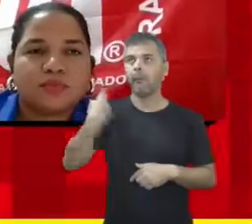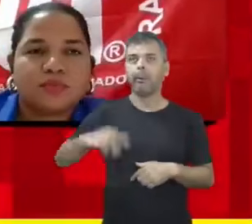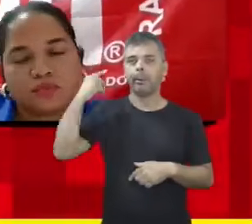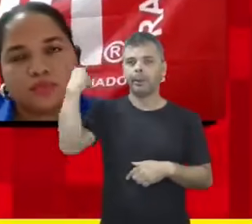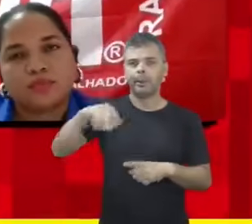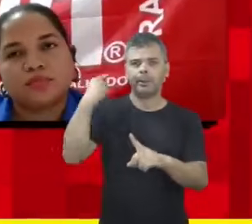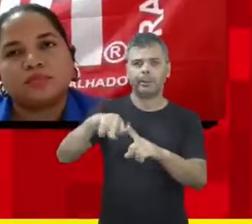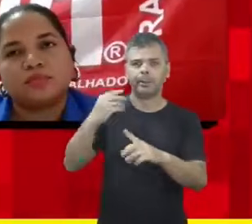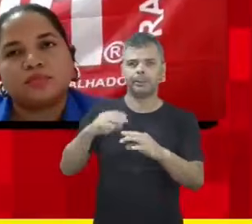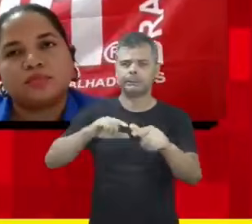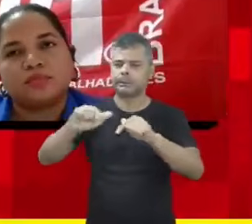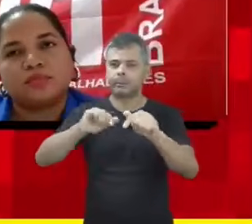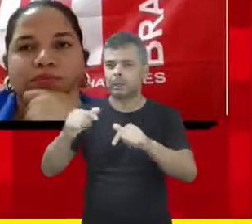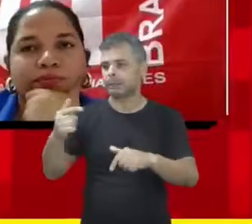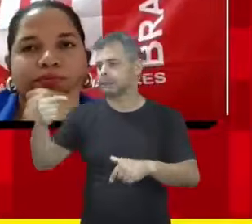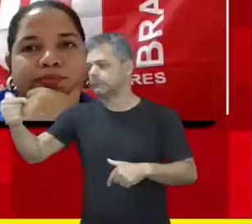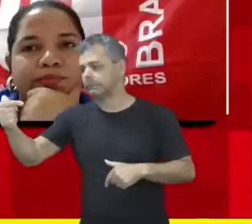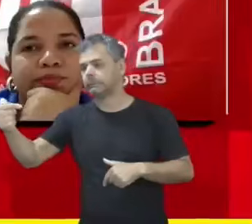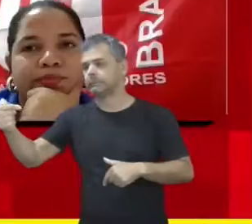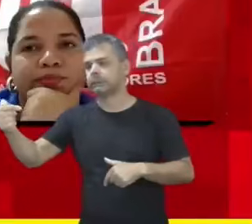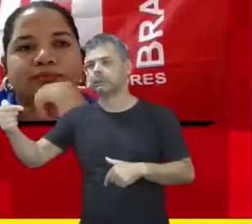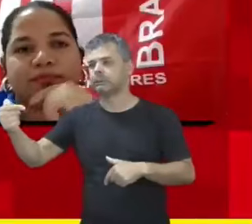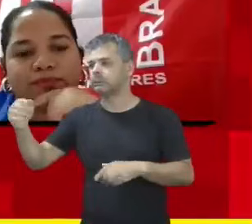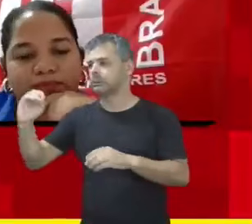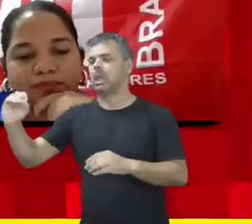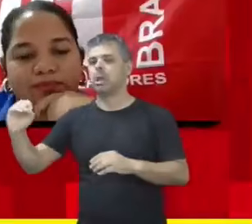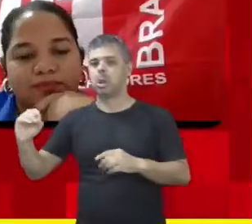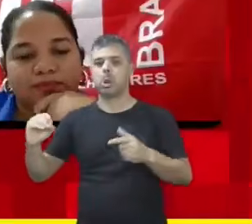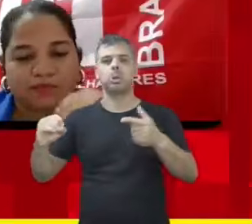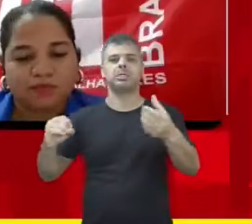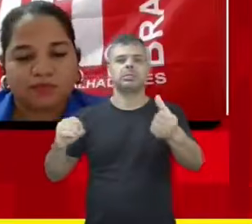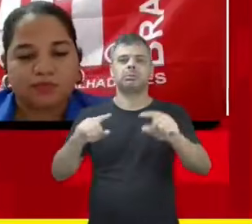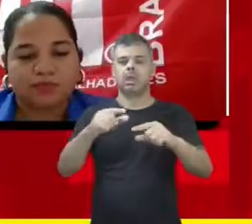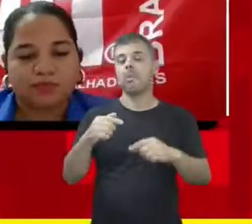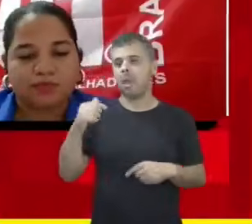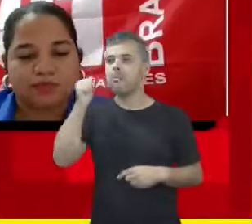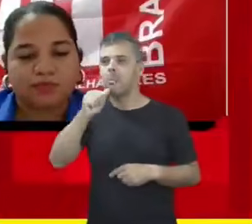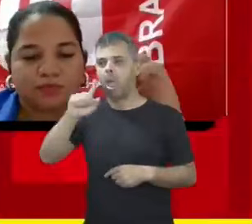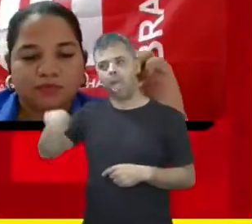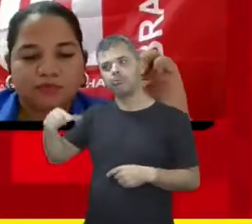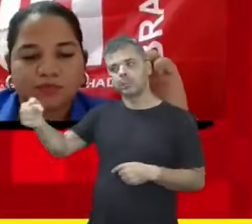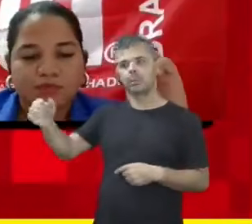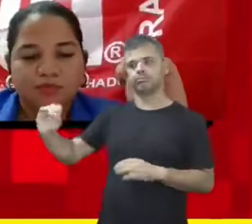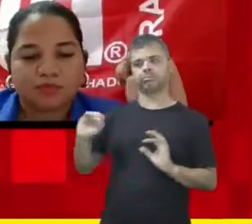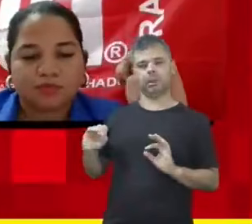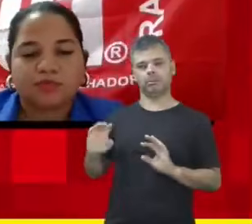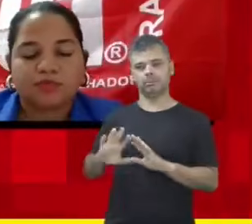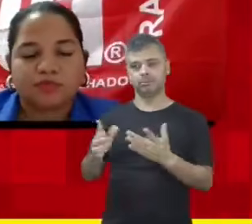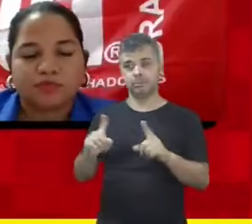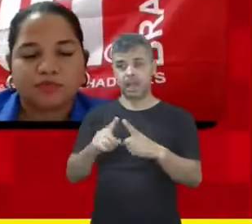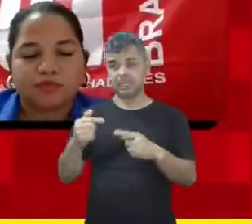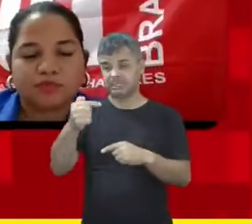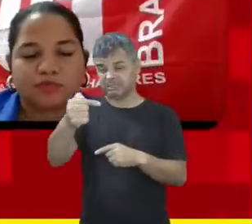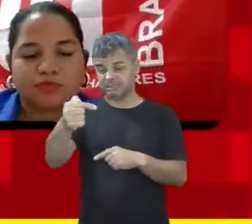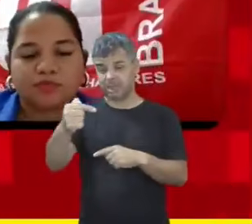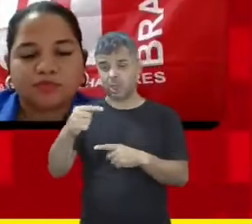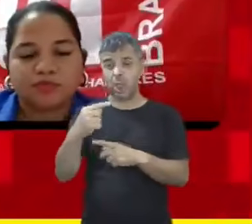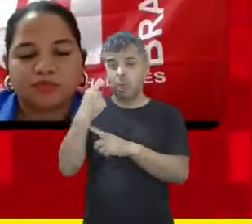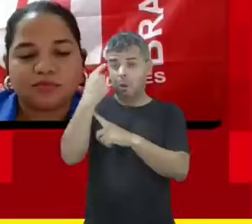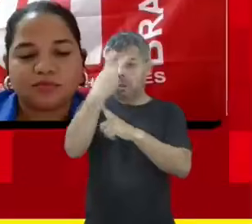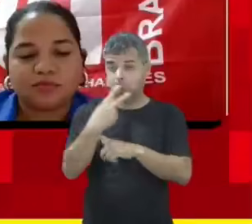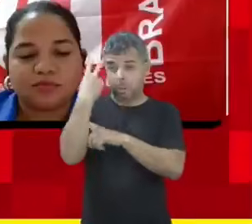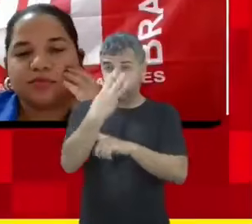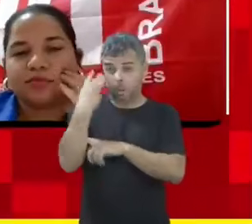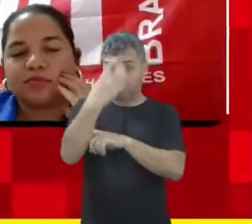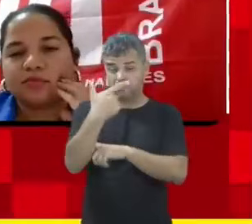6x1. 6x1 ou 7x0, né? Porque a gente sabe que essa escala... Para a mulher é 7x0. É verdade, porque 7x0 e 24 horas por dia,